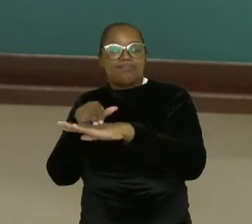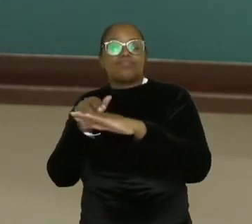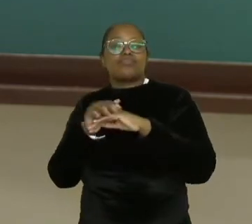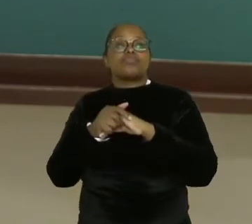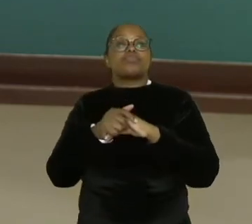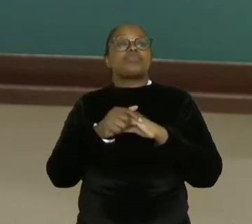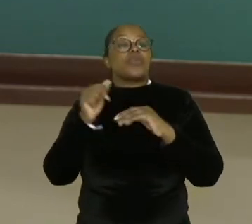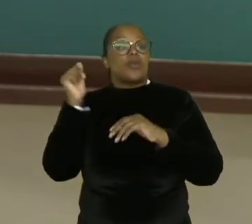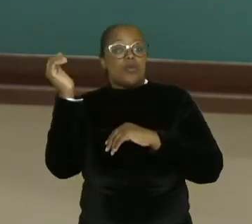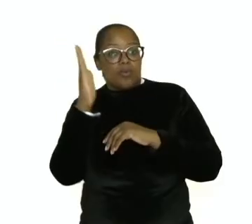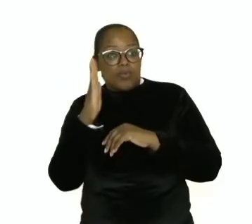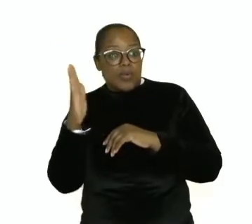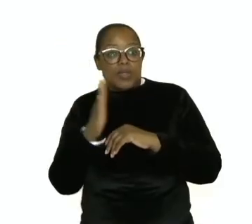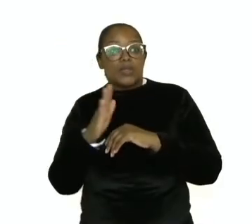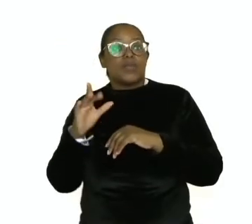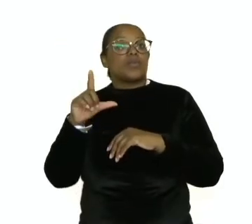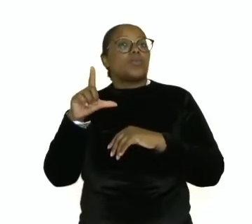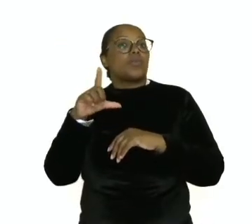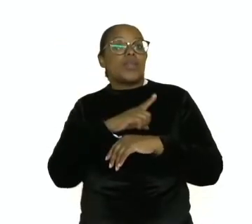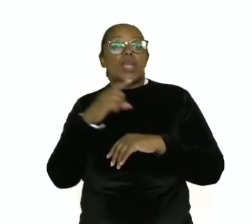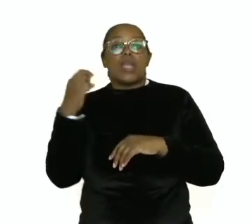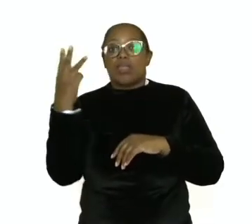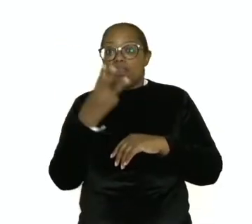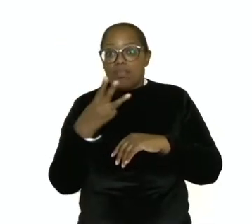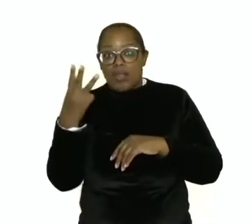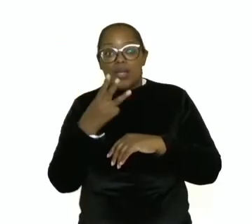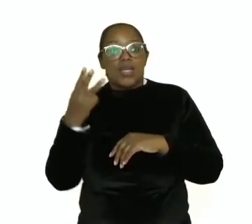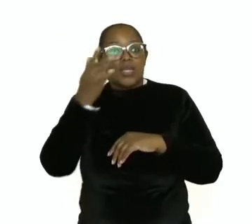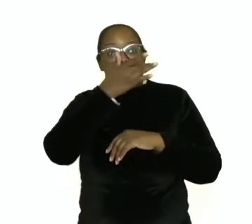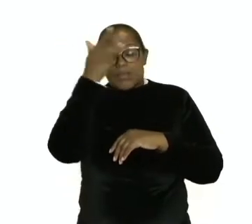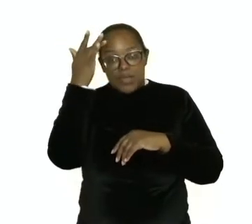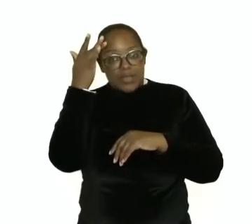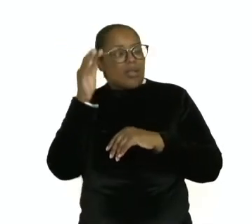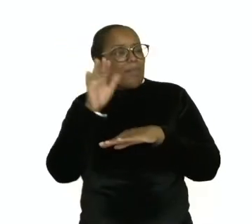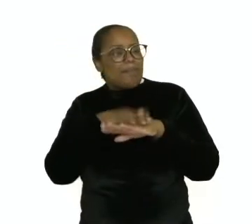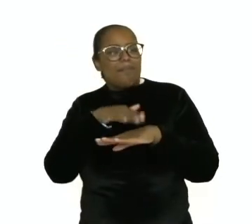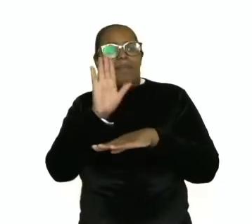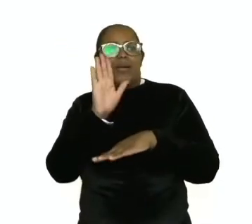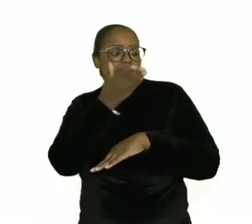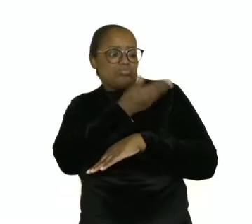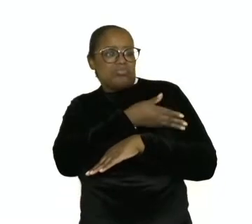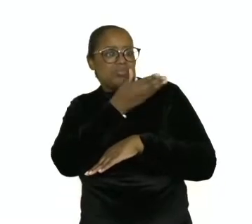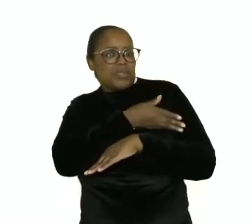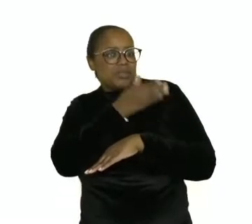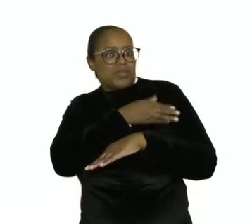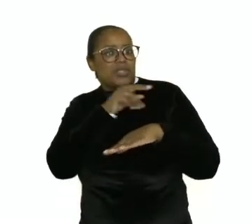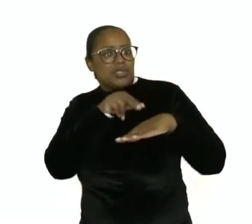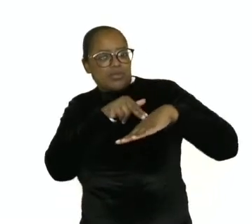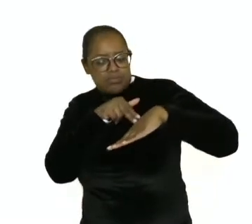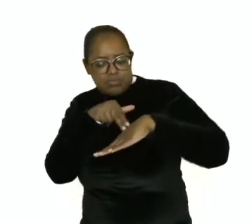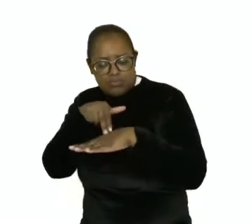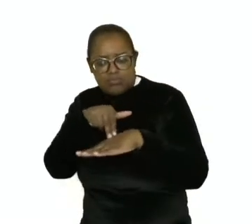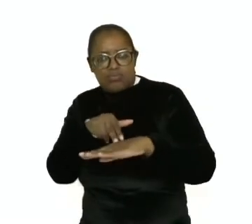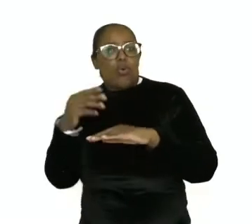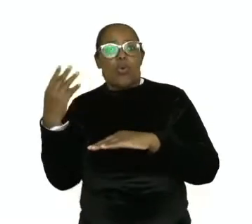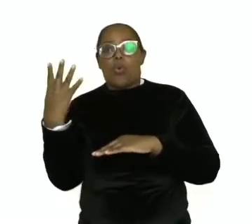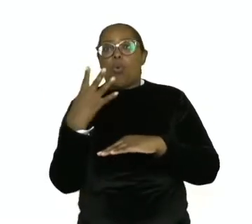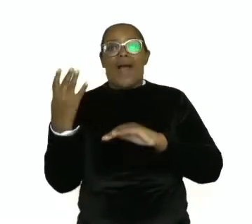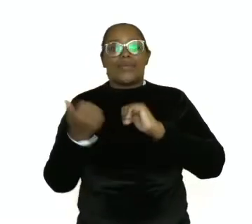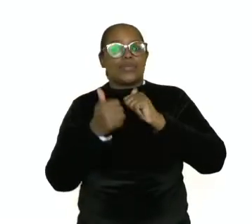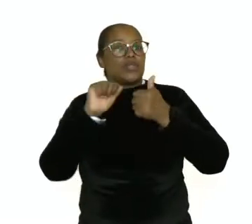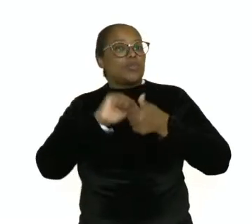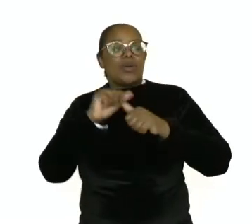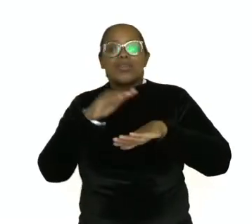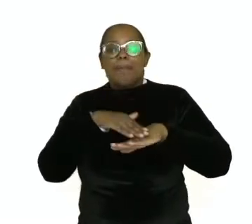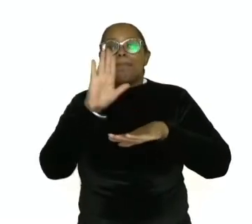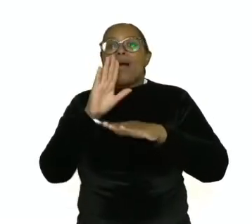O Brasil figura entre os 3 países que mais se pratica o surf, sendo o 4º esporte mais praticado no